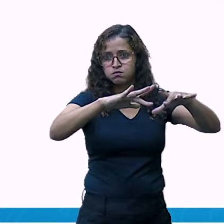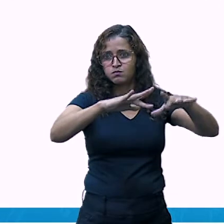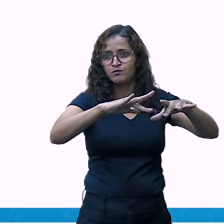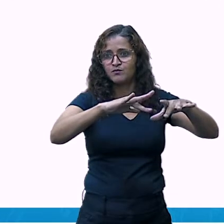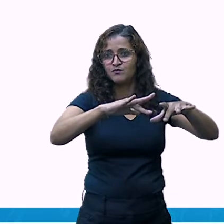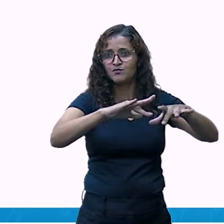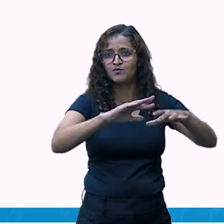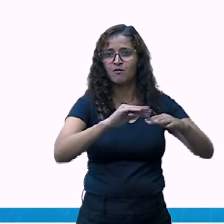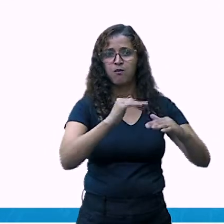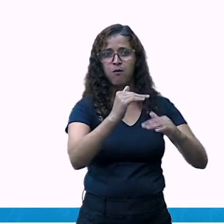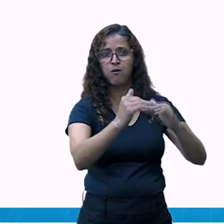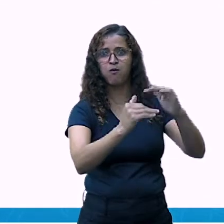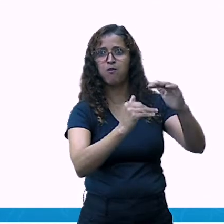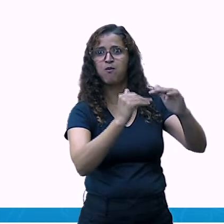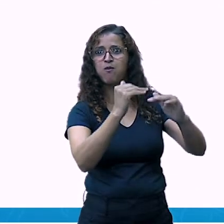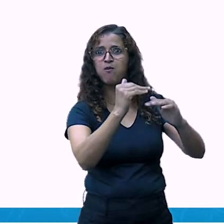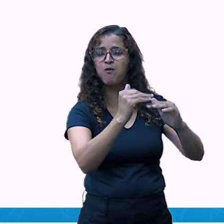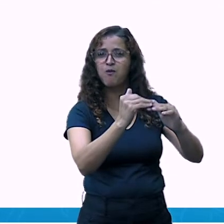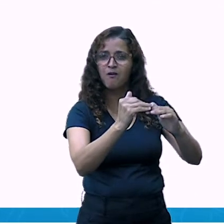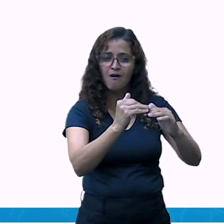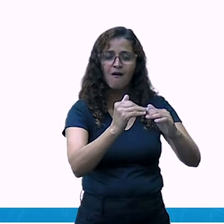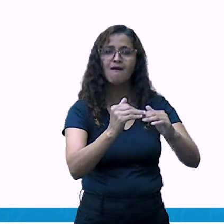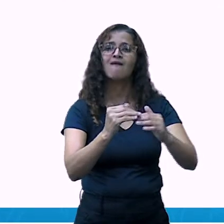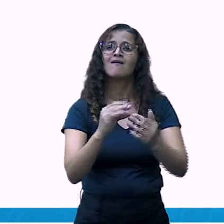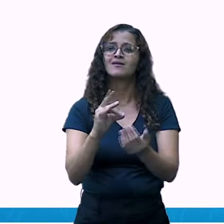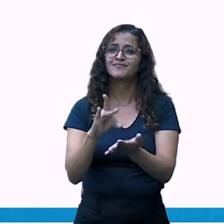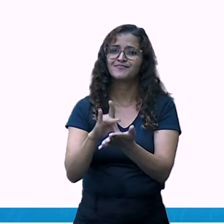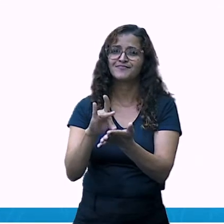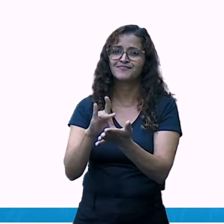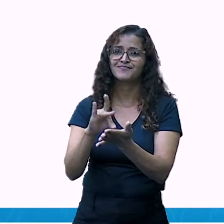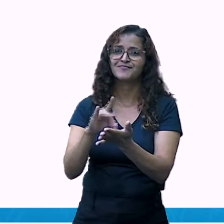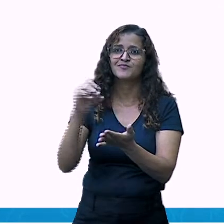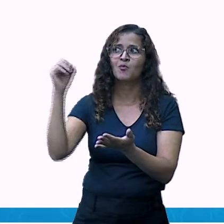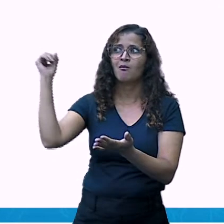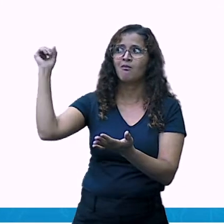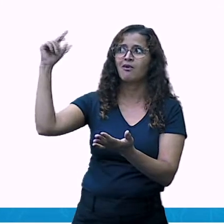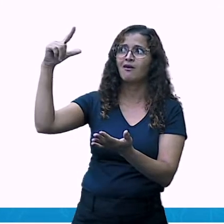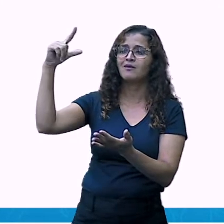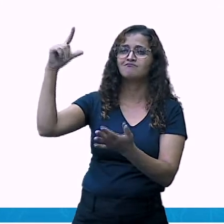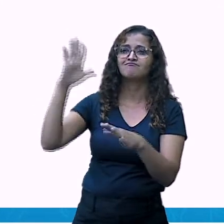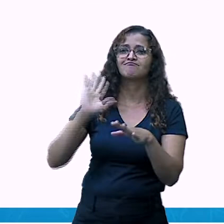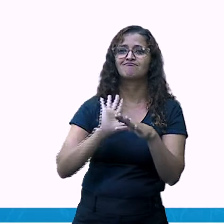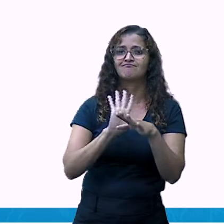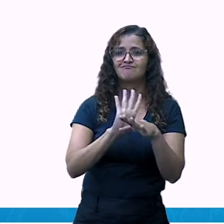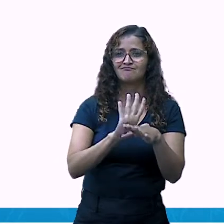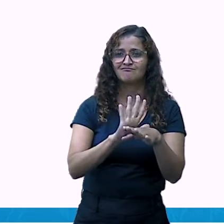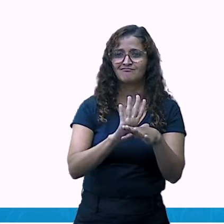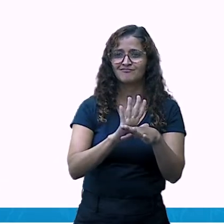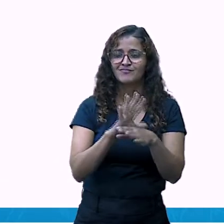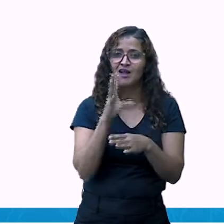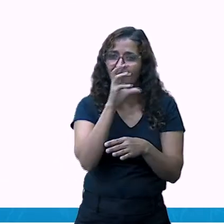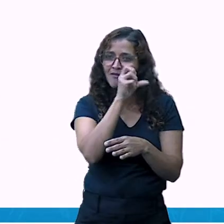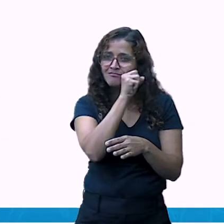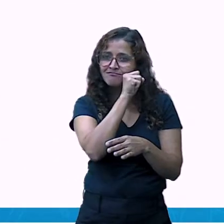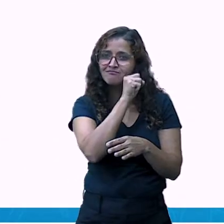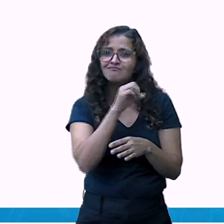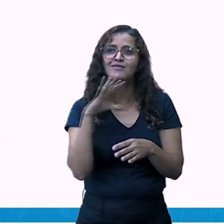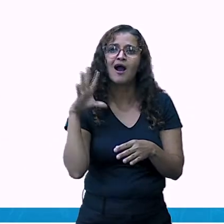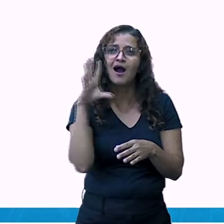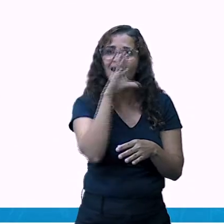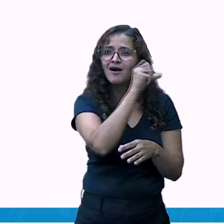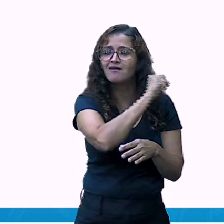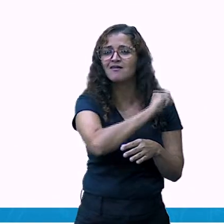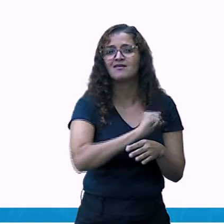e desenvolve também de tamanho em dias mais quentes, com rapidez, e também